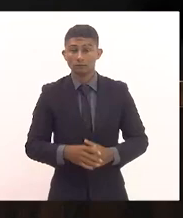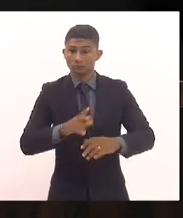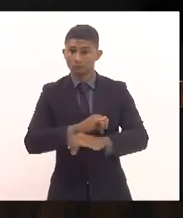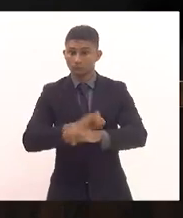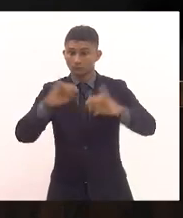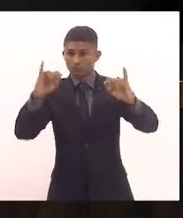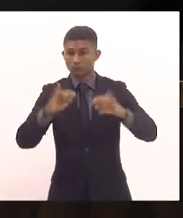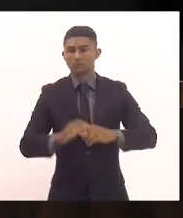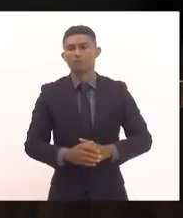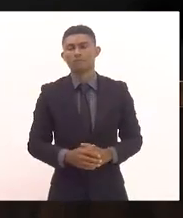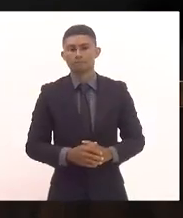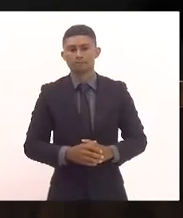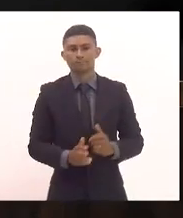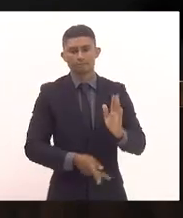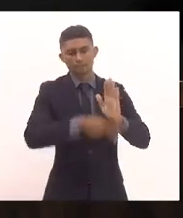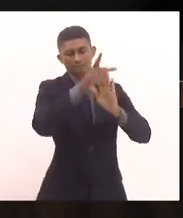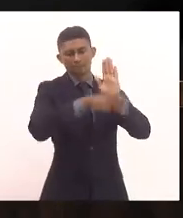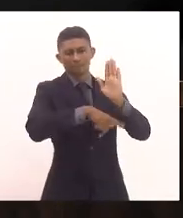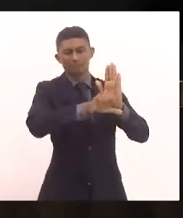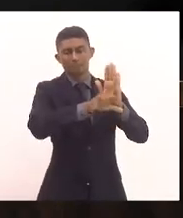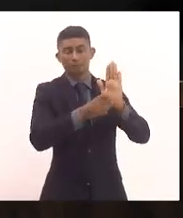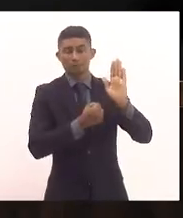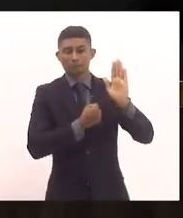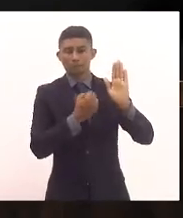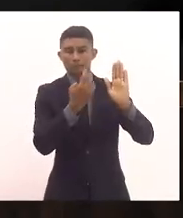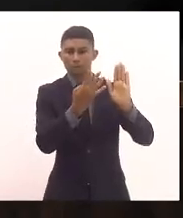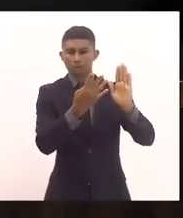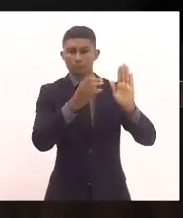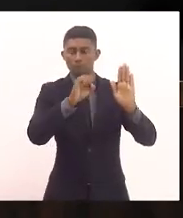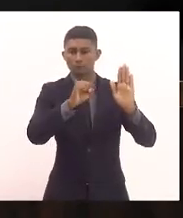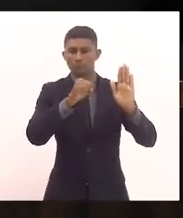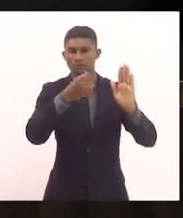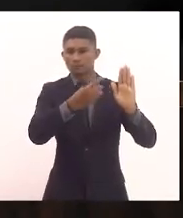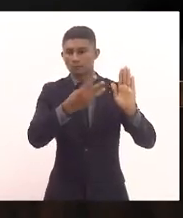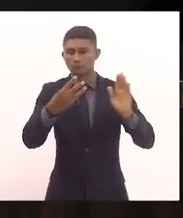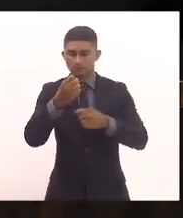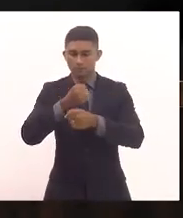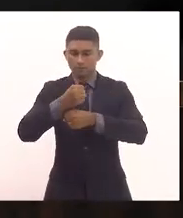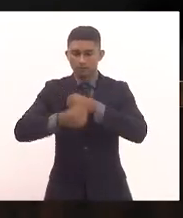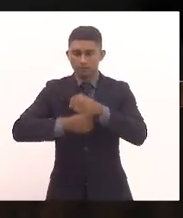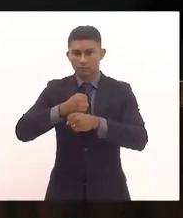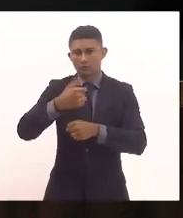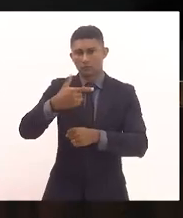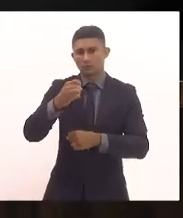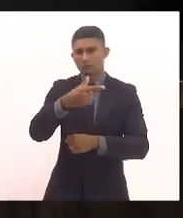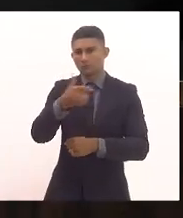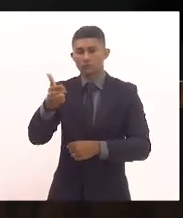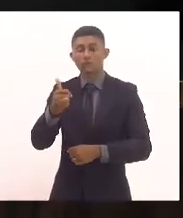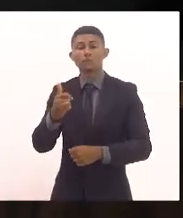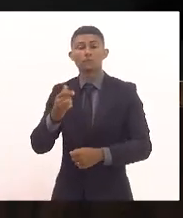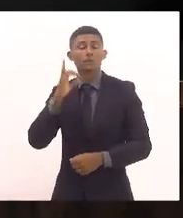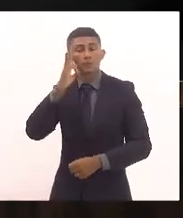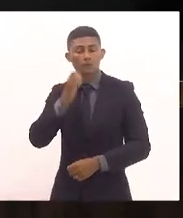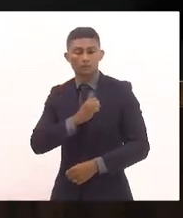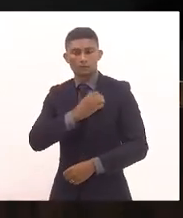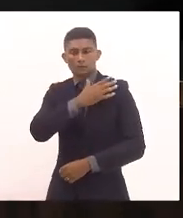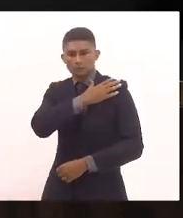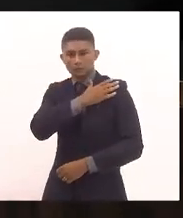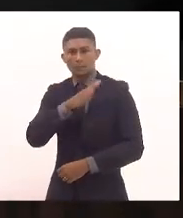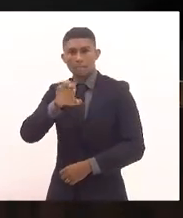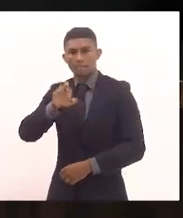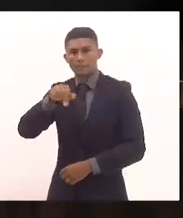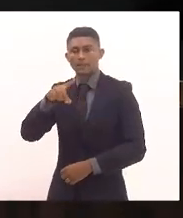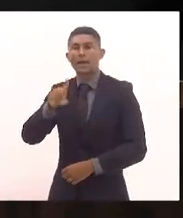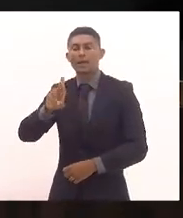Anuncio. Projeto de lei número 4.883 de 2021, de autoria dos deputados subtenente Bernardo, Luiz Paulo,